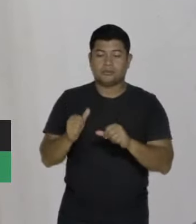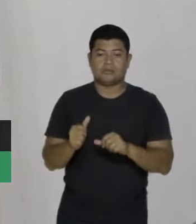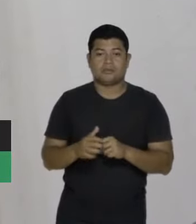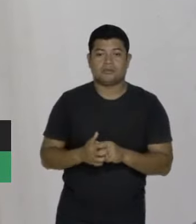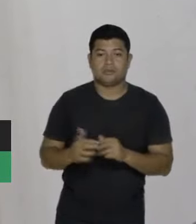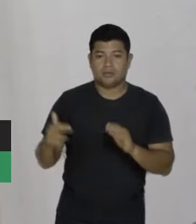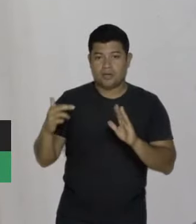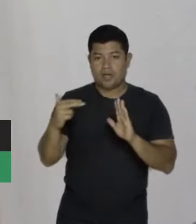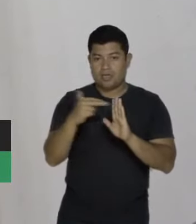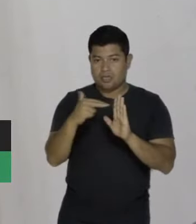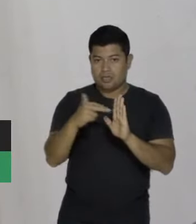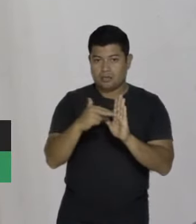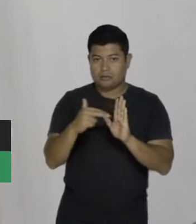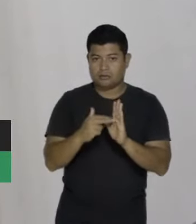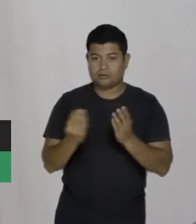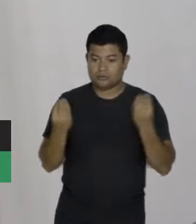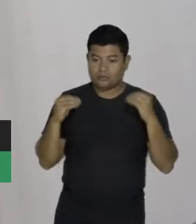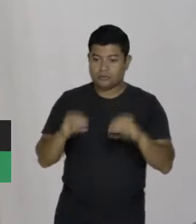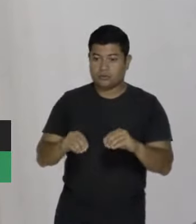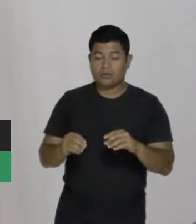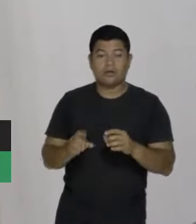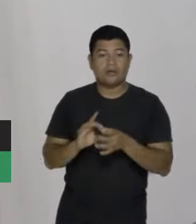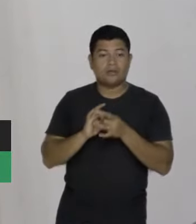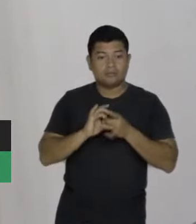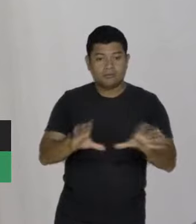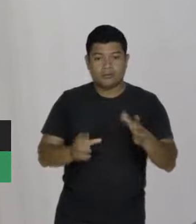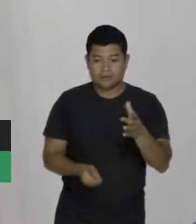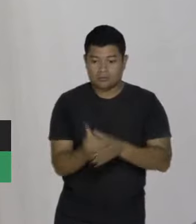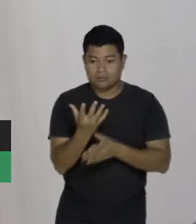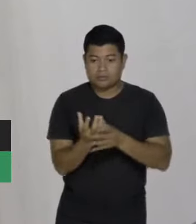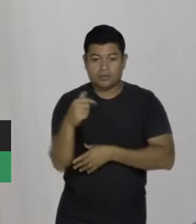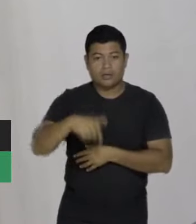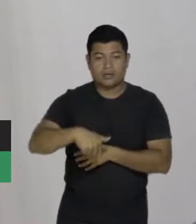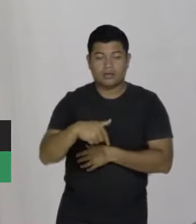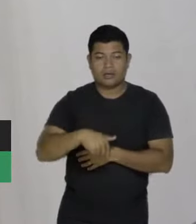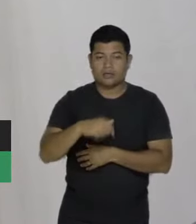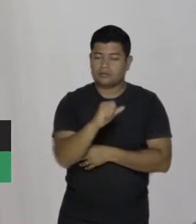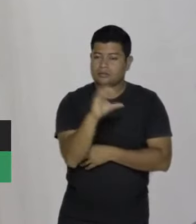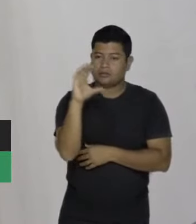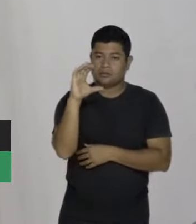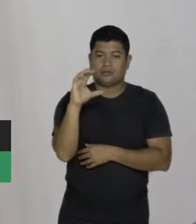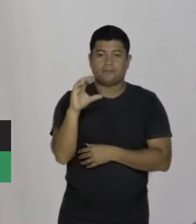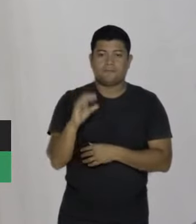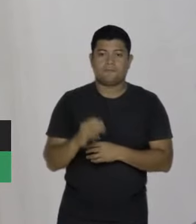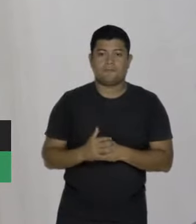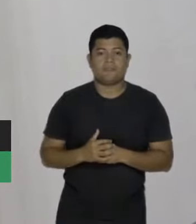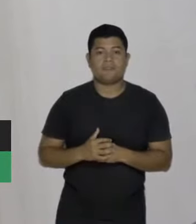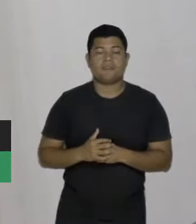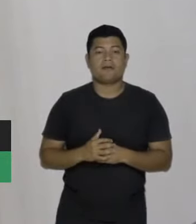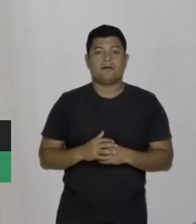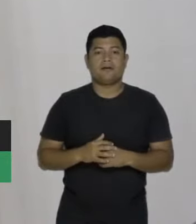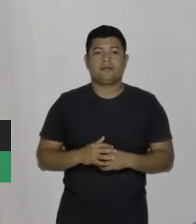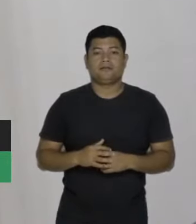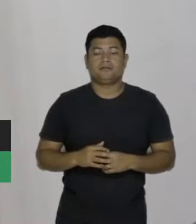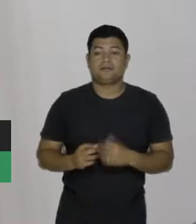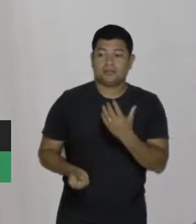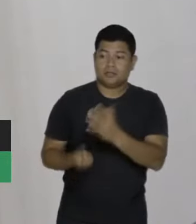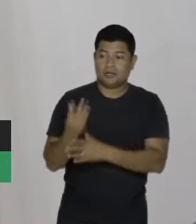a autorização do cultivo em Santa Catarina. Criamos uma comissão parlamentar mista, junto com a comissão de pesca, à